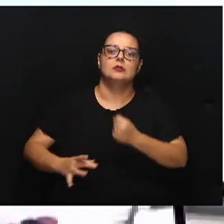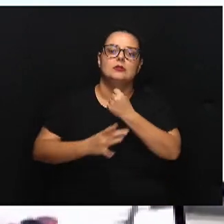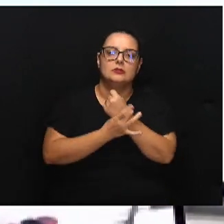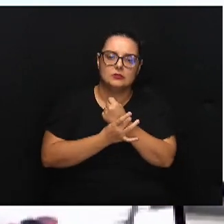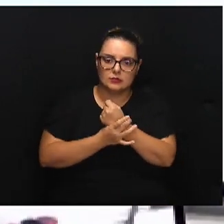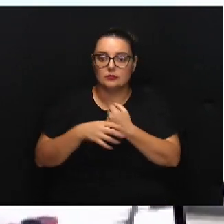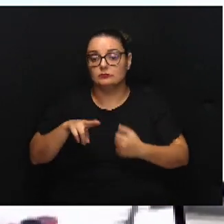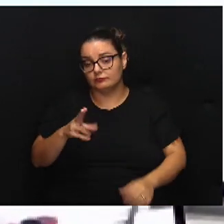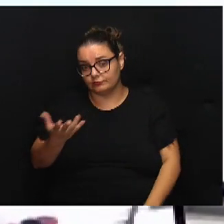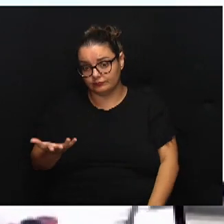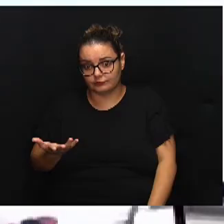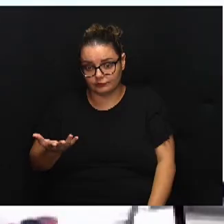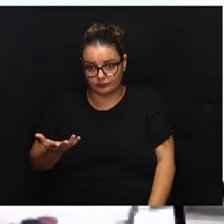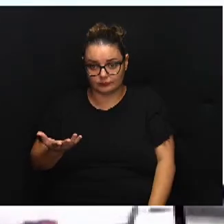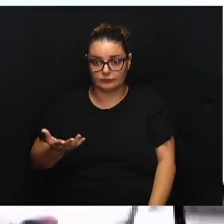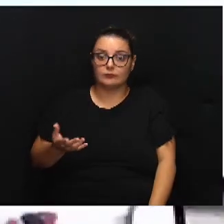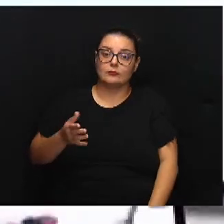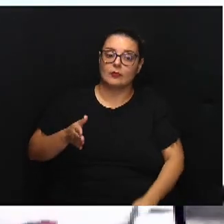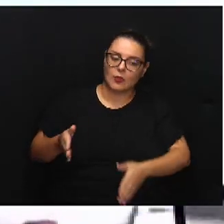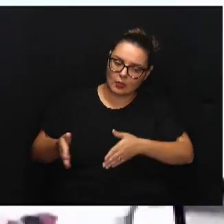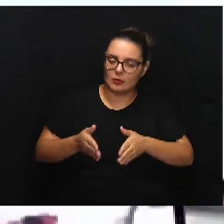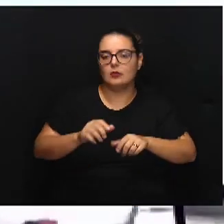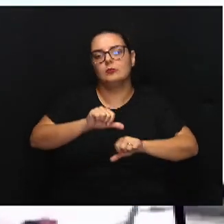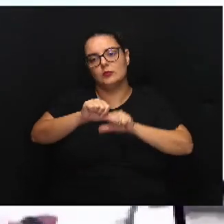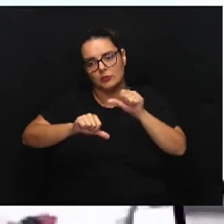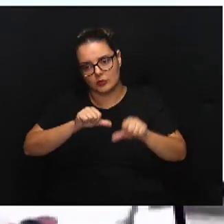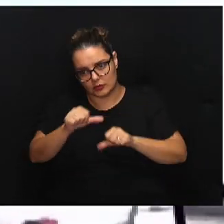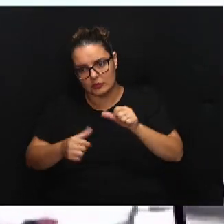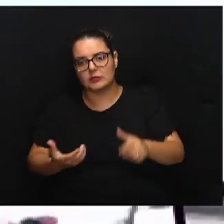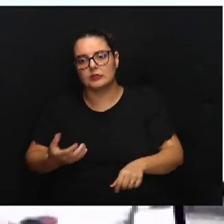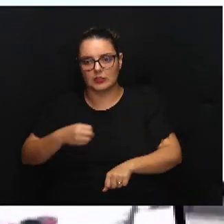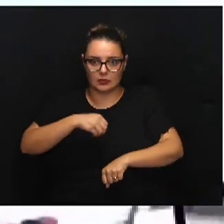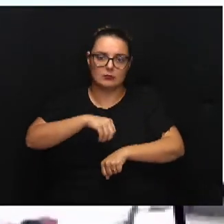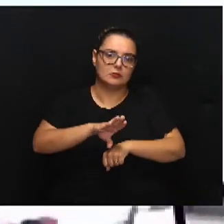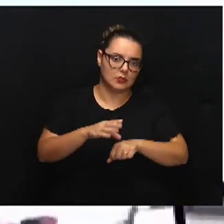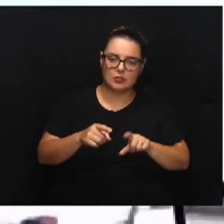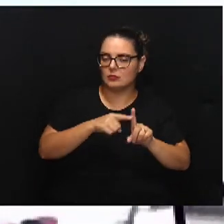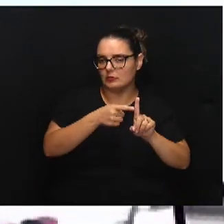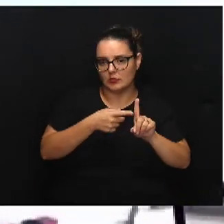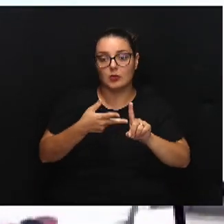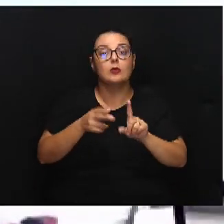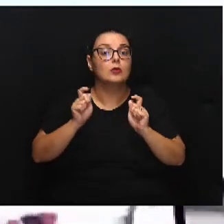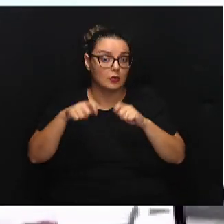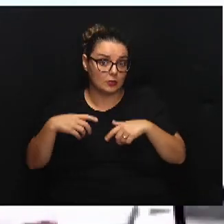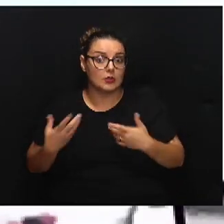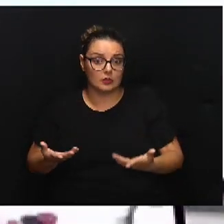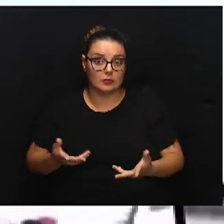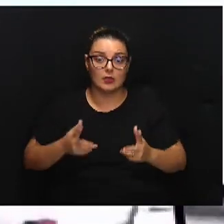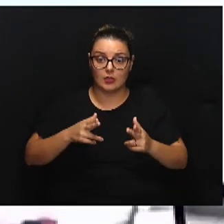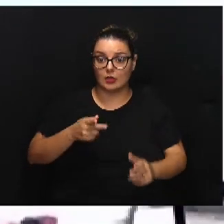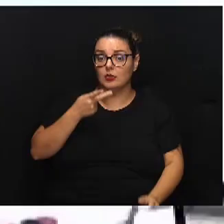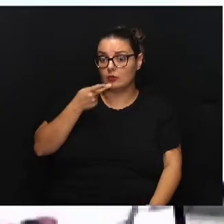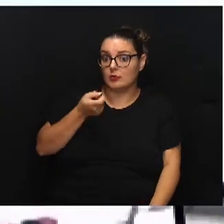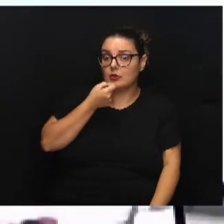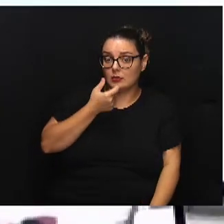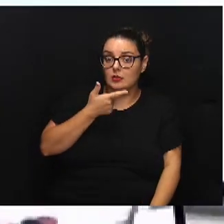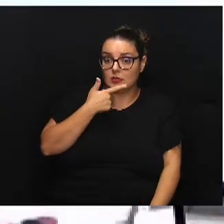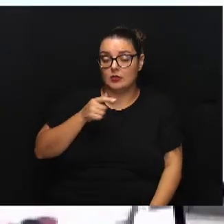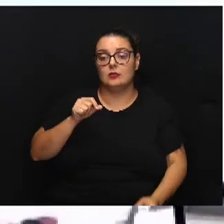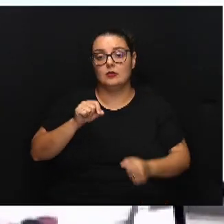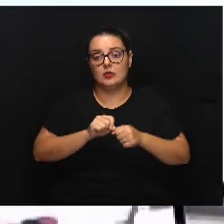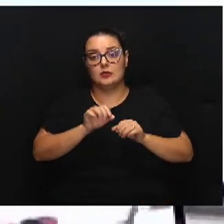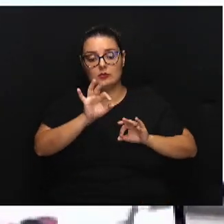ou se eventualmente no meio do caminho a gente vai precisar realmente indicar uma cesárea, o que é possível. Aí, como disse a Fernanda, você faz toda